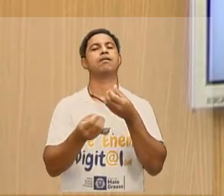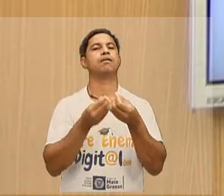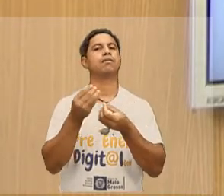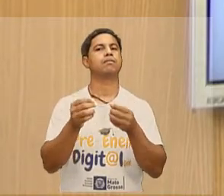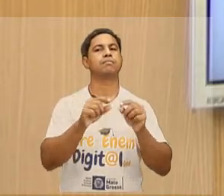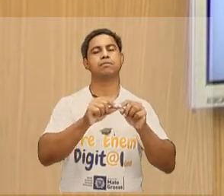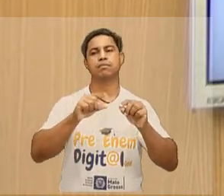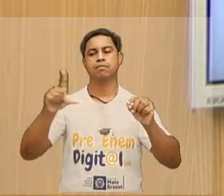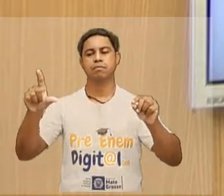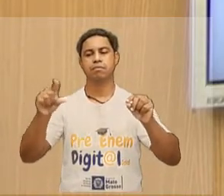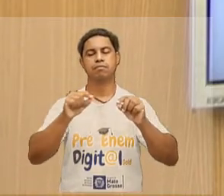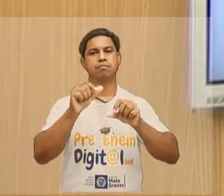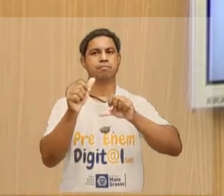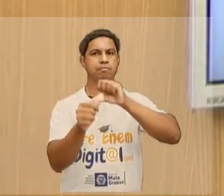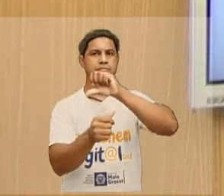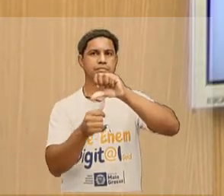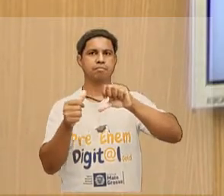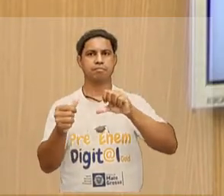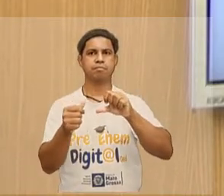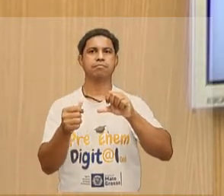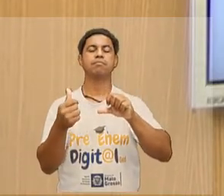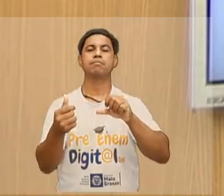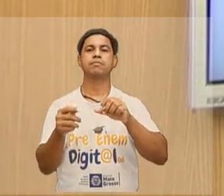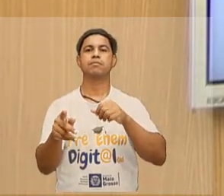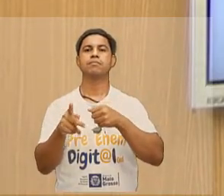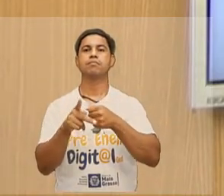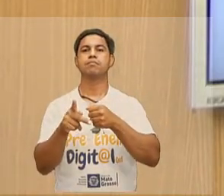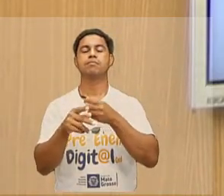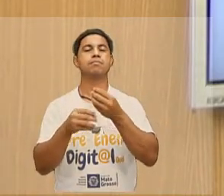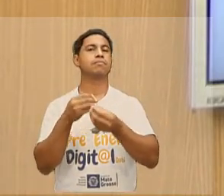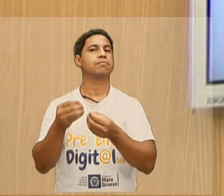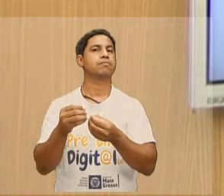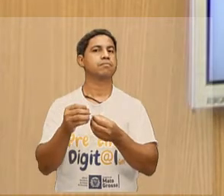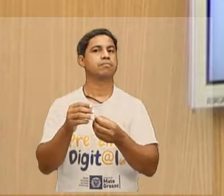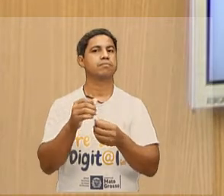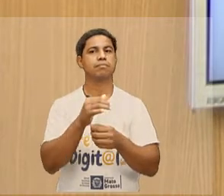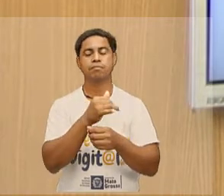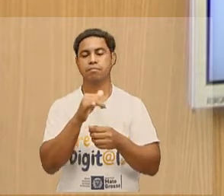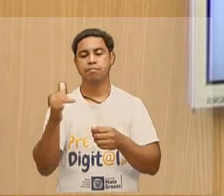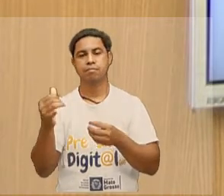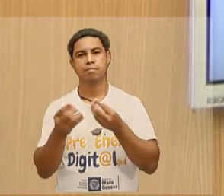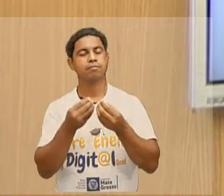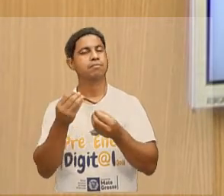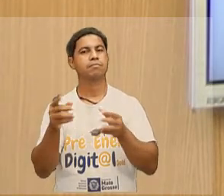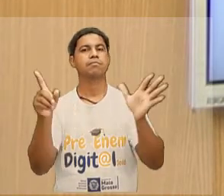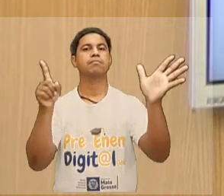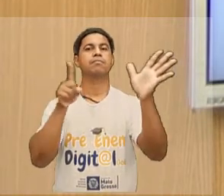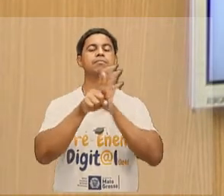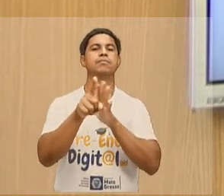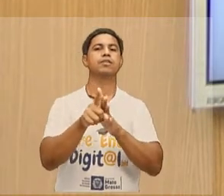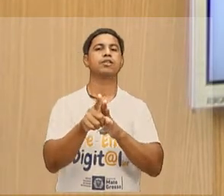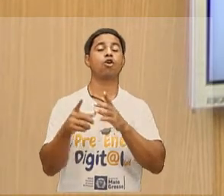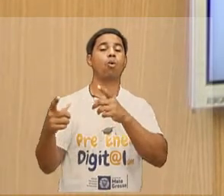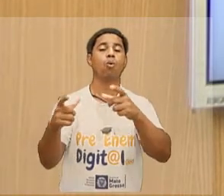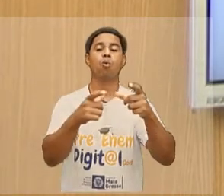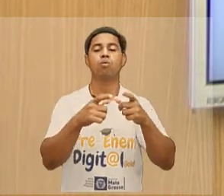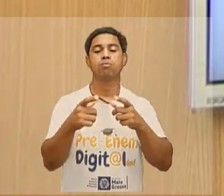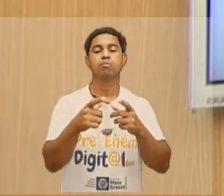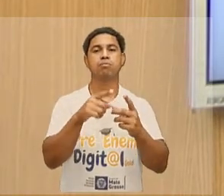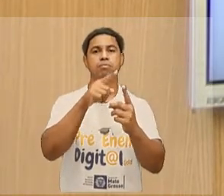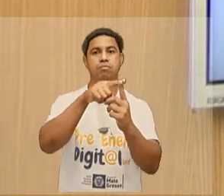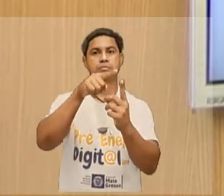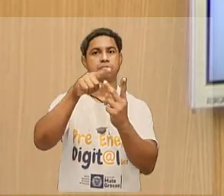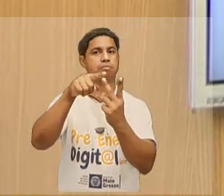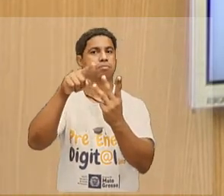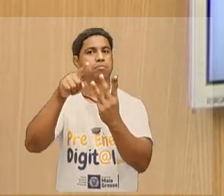corrente elétrica é inversamente proporcional à resistência, eu lhe pergunto como reflexão, onde nesses três haverá